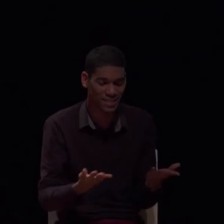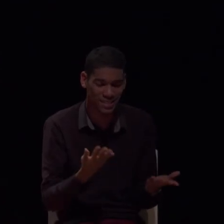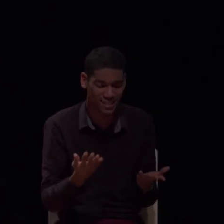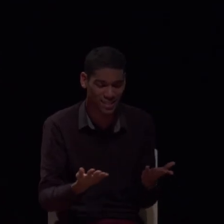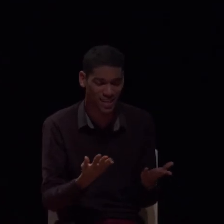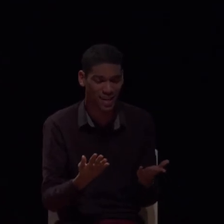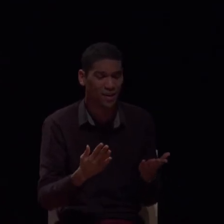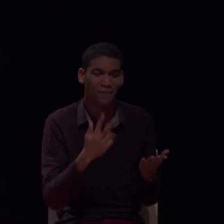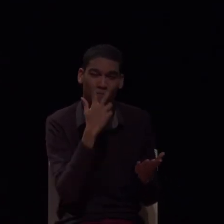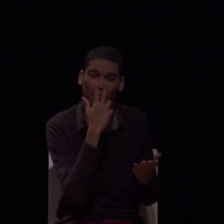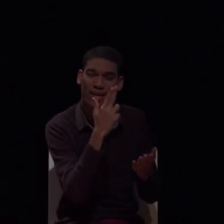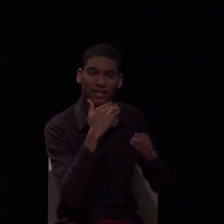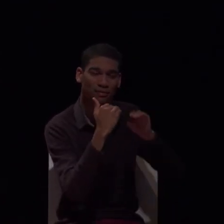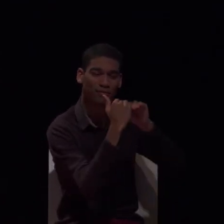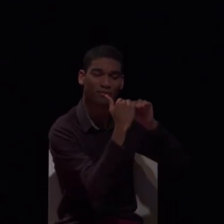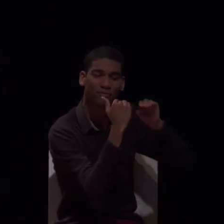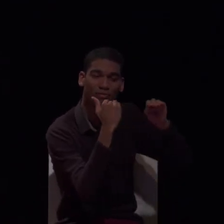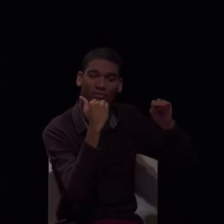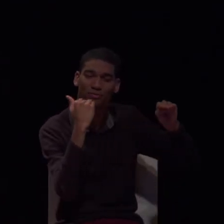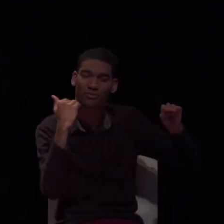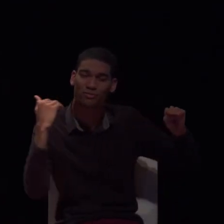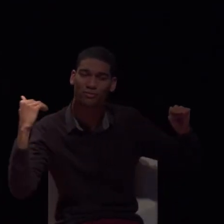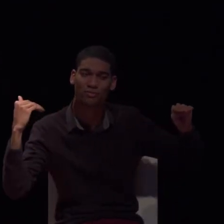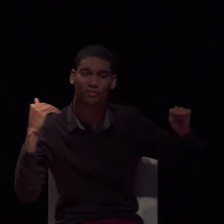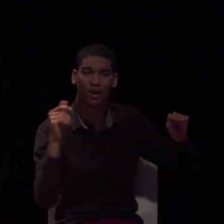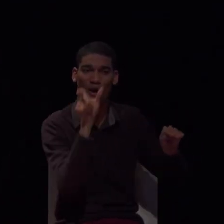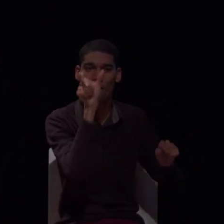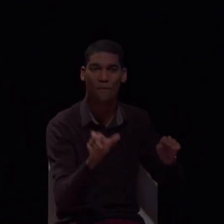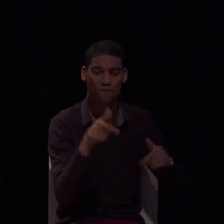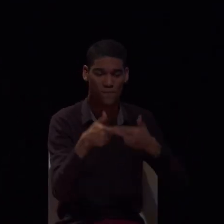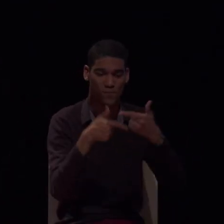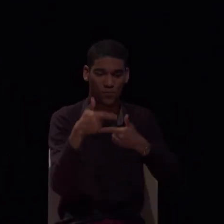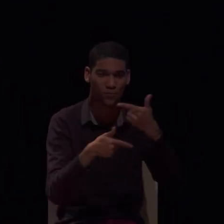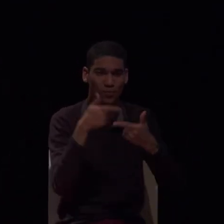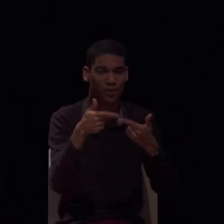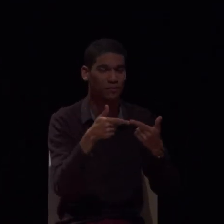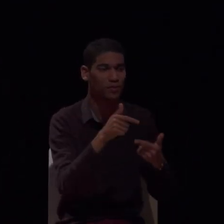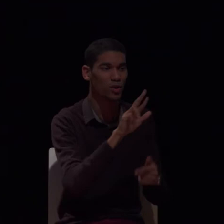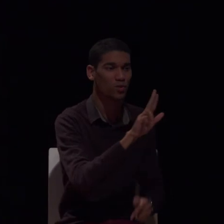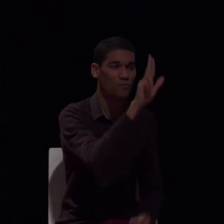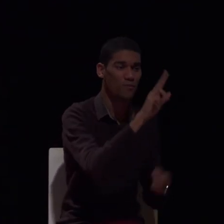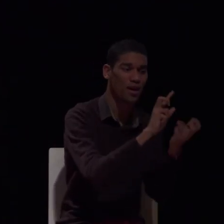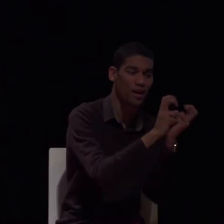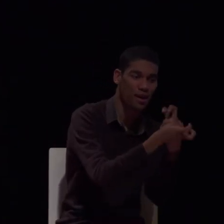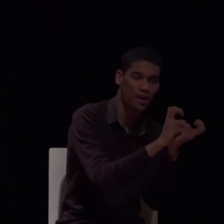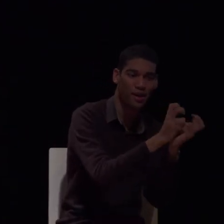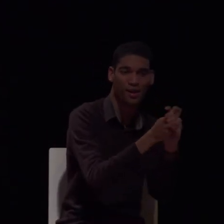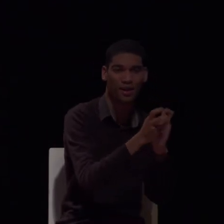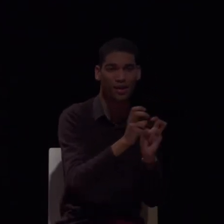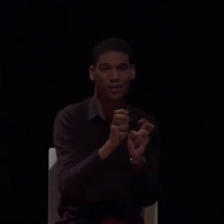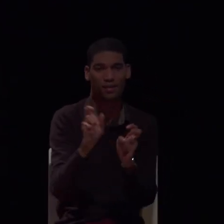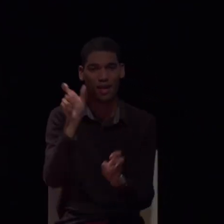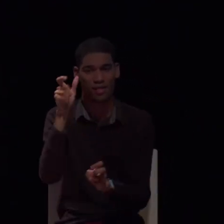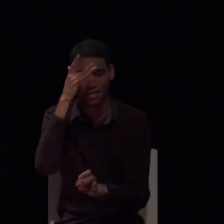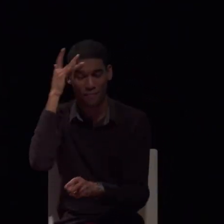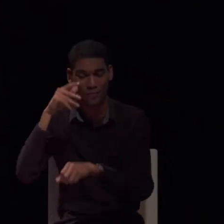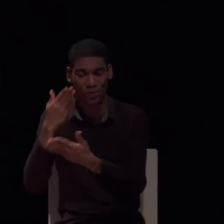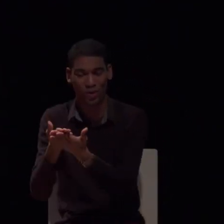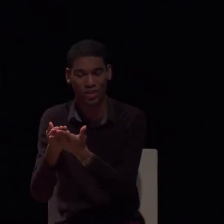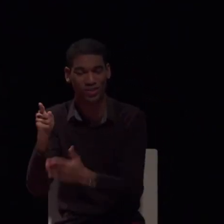bastante horizontal o trabalho do professor o trabalho do mestre de capoeira o trabalho do acadêmico que está na universidade